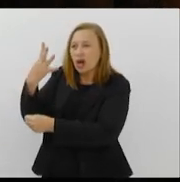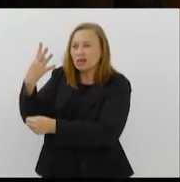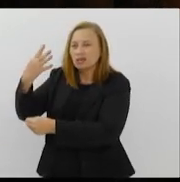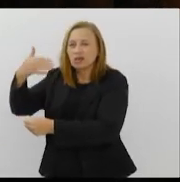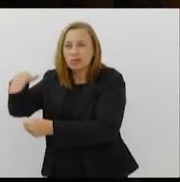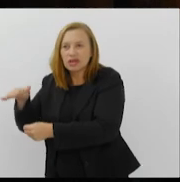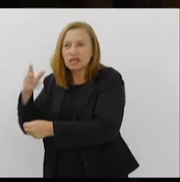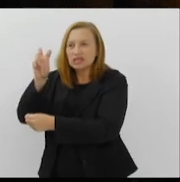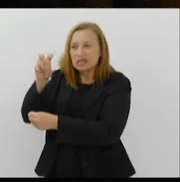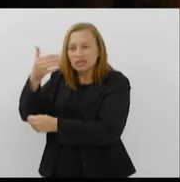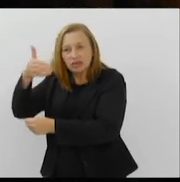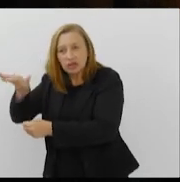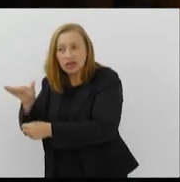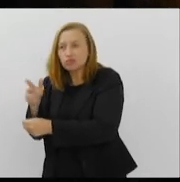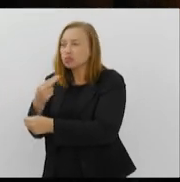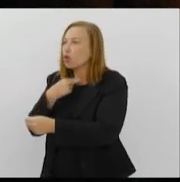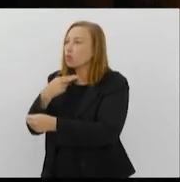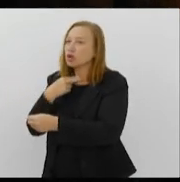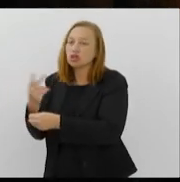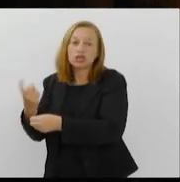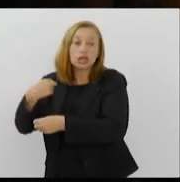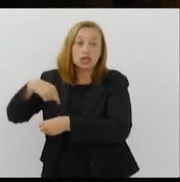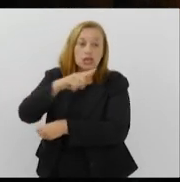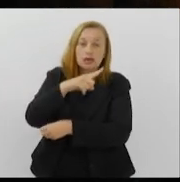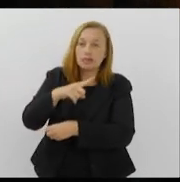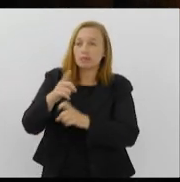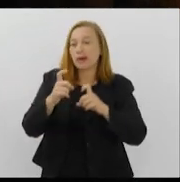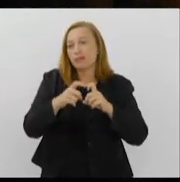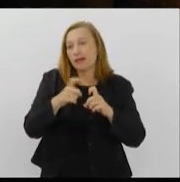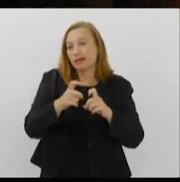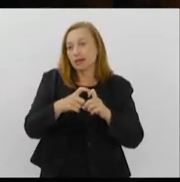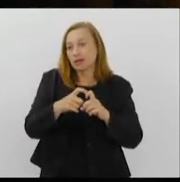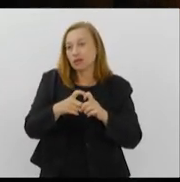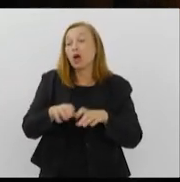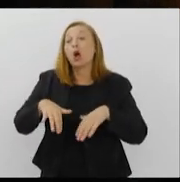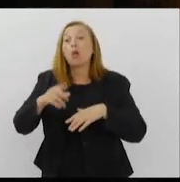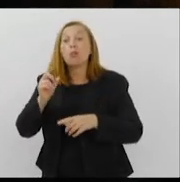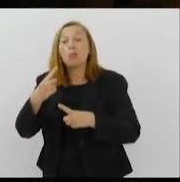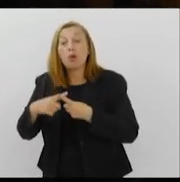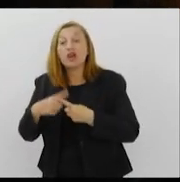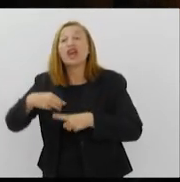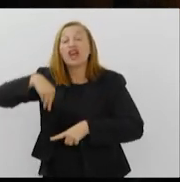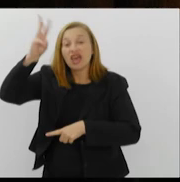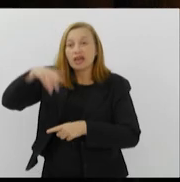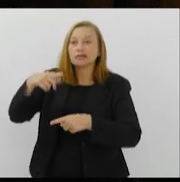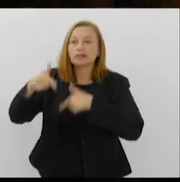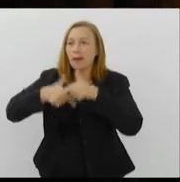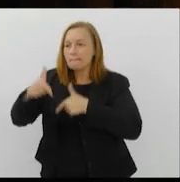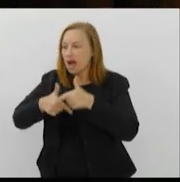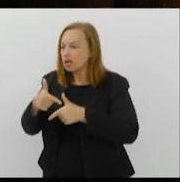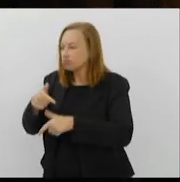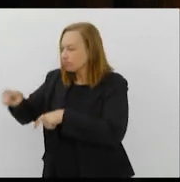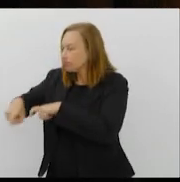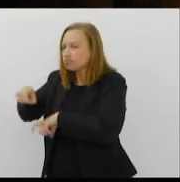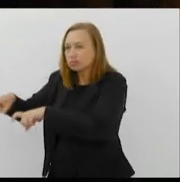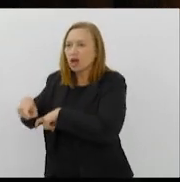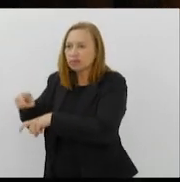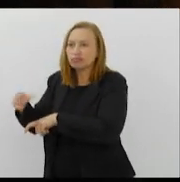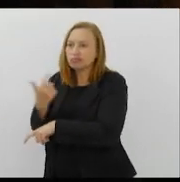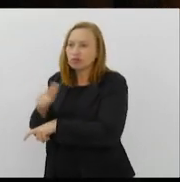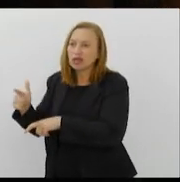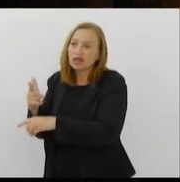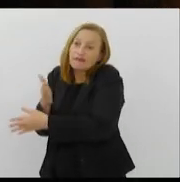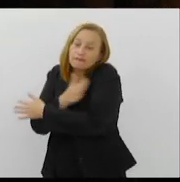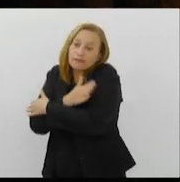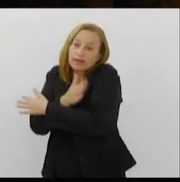e não pode sair, porque quem tira leite não tem feriado, é de segunda a segunda. E isso já é a rotina.